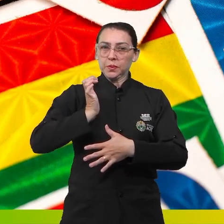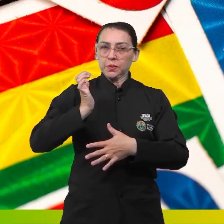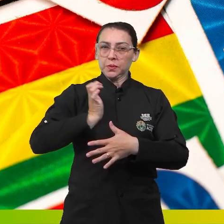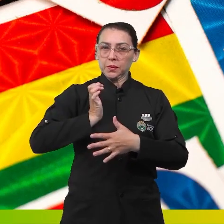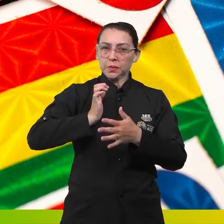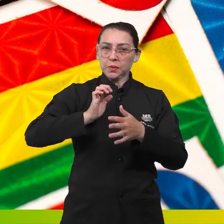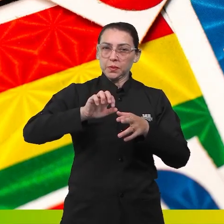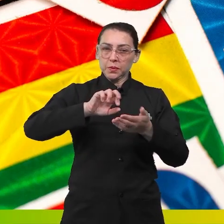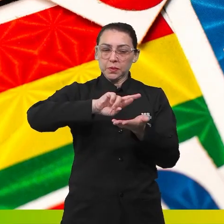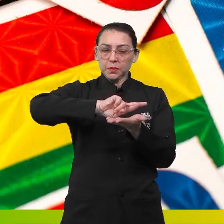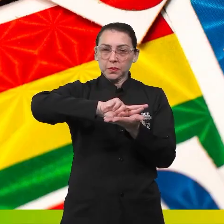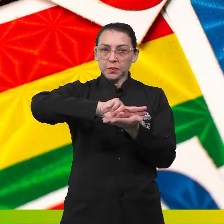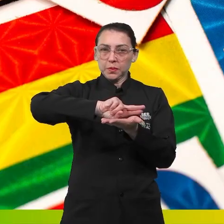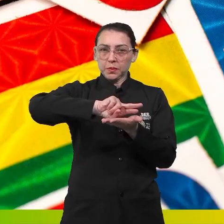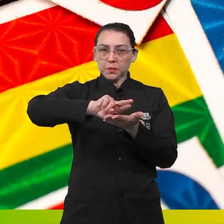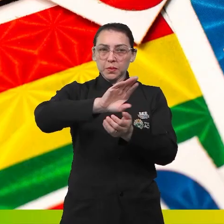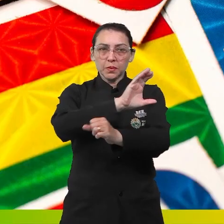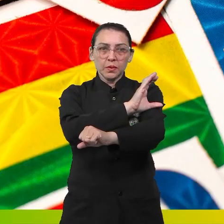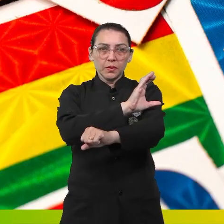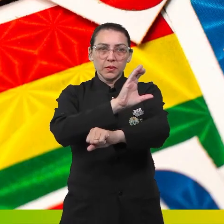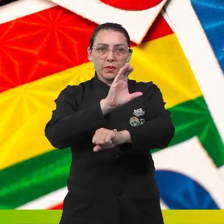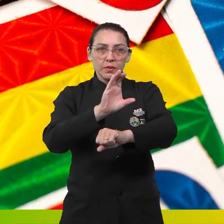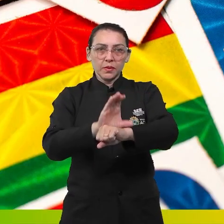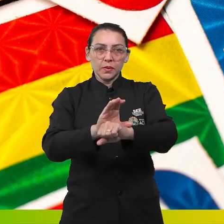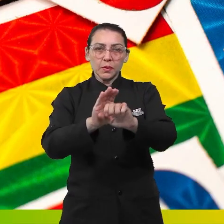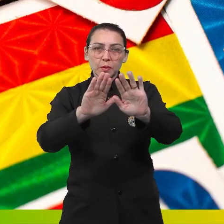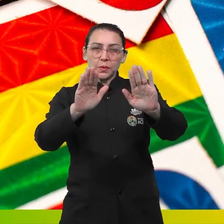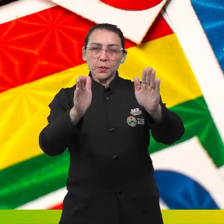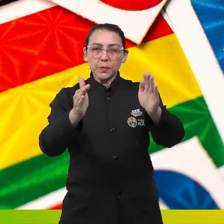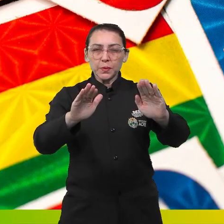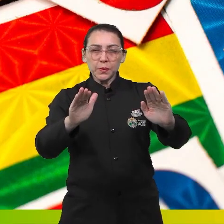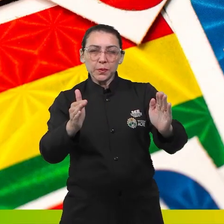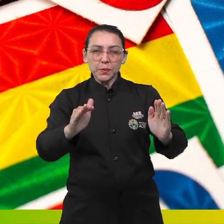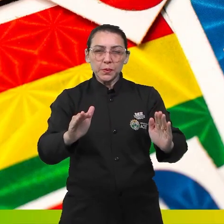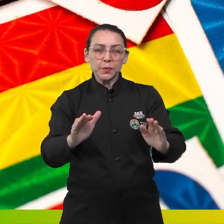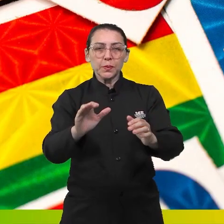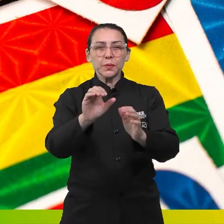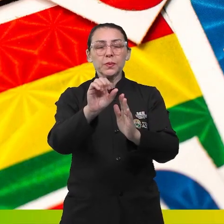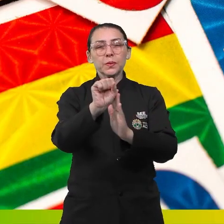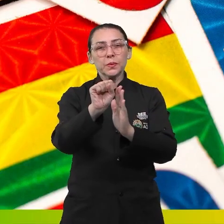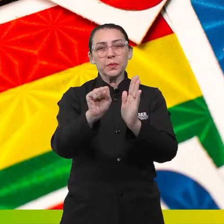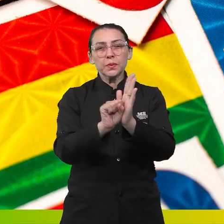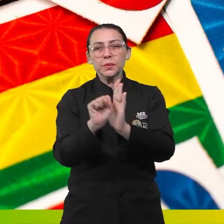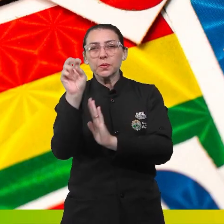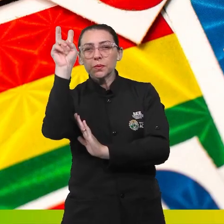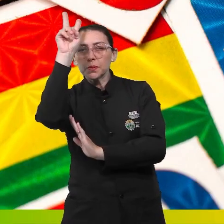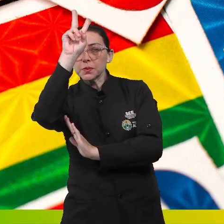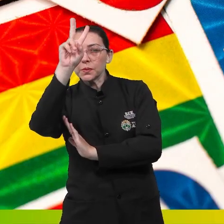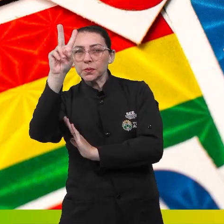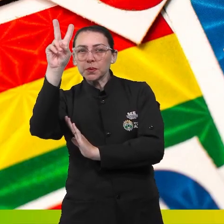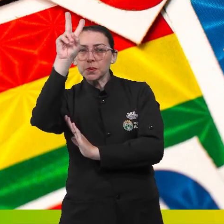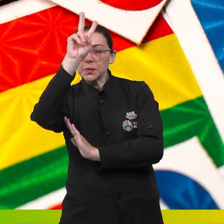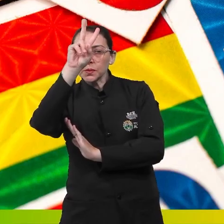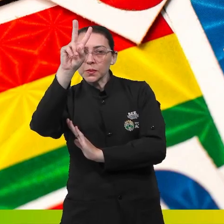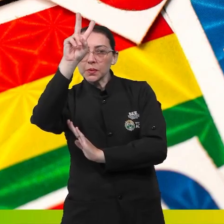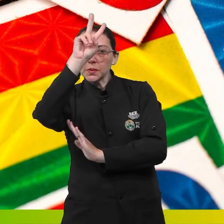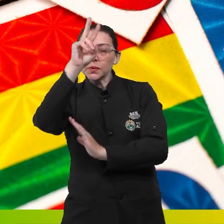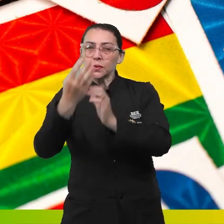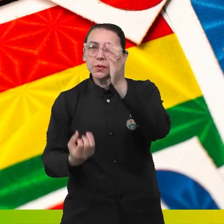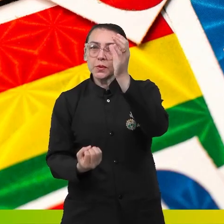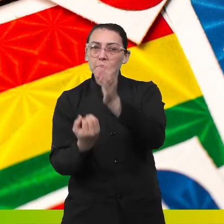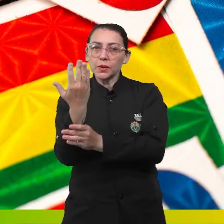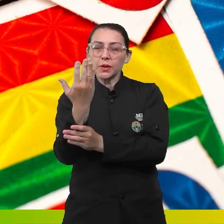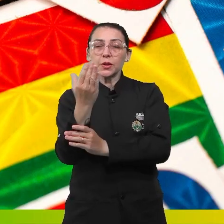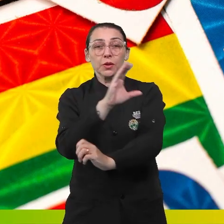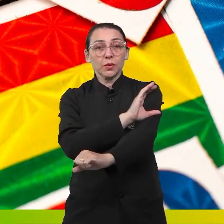de culturas, moldada por séculos de história. Suas matrizes